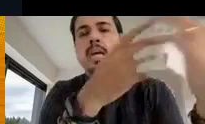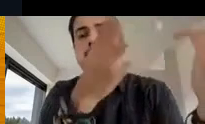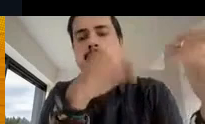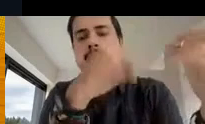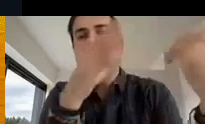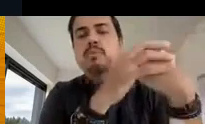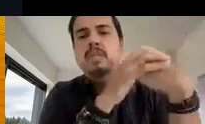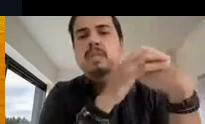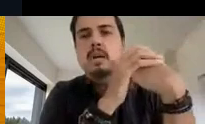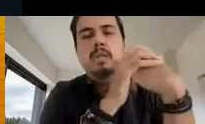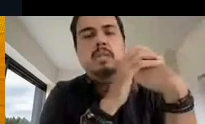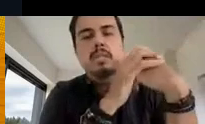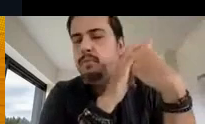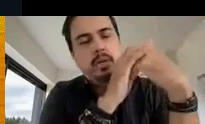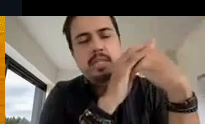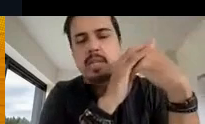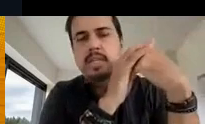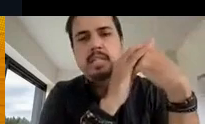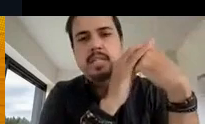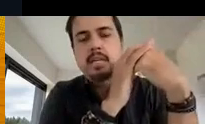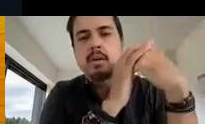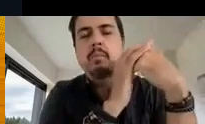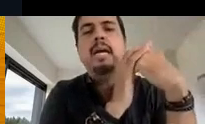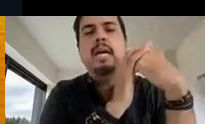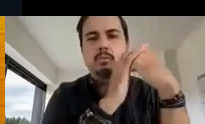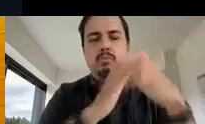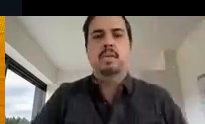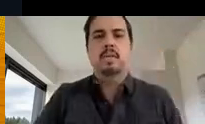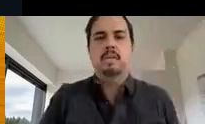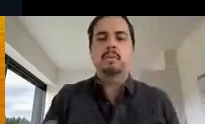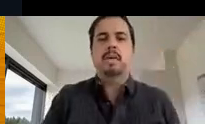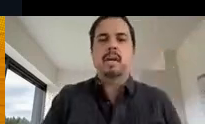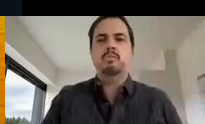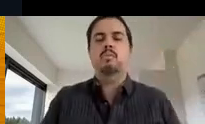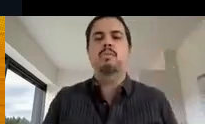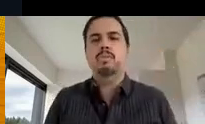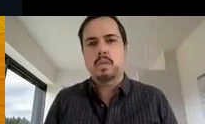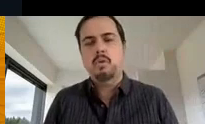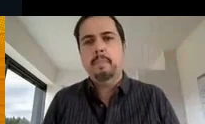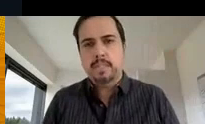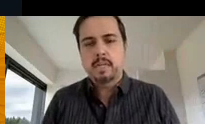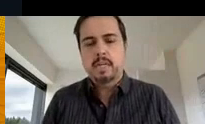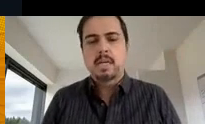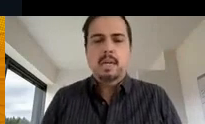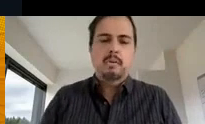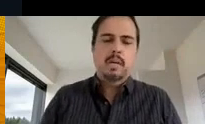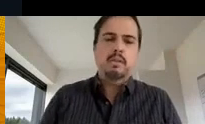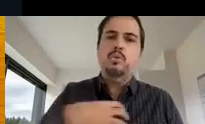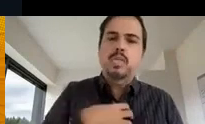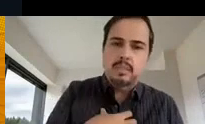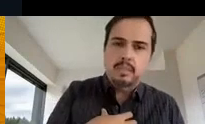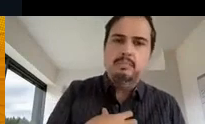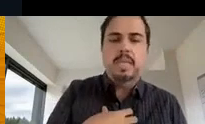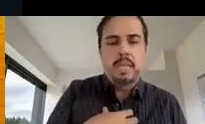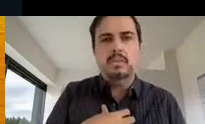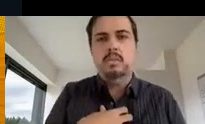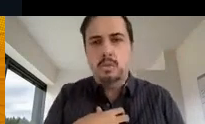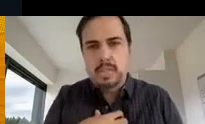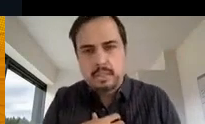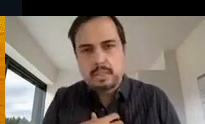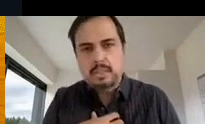ali. E tem um diferencial que foge da gente, né? Que é o mercado. O mercado no qual você quer competir. Quero